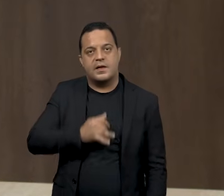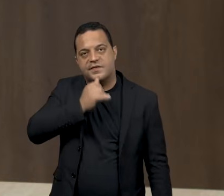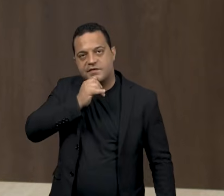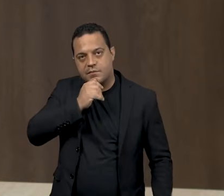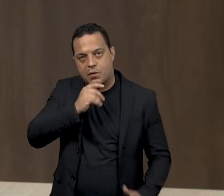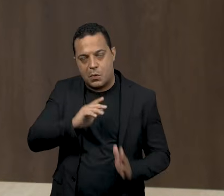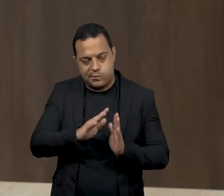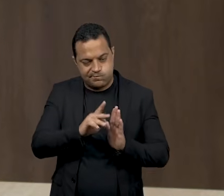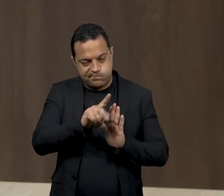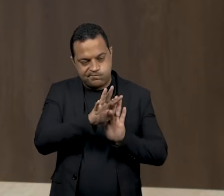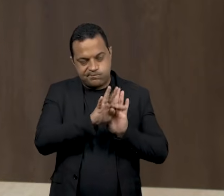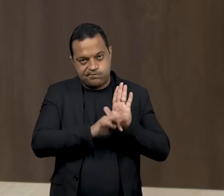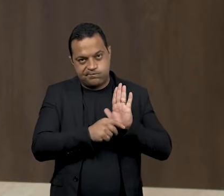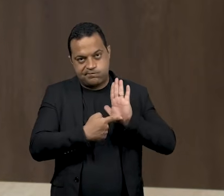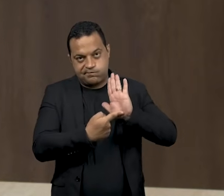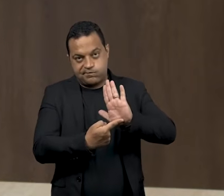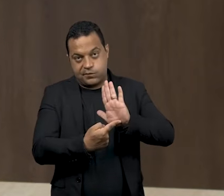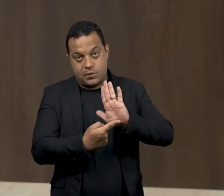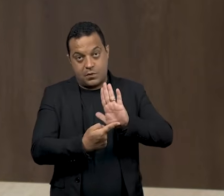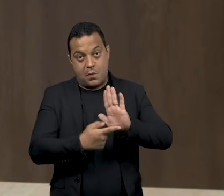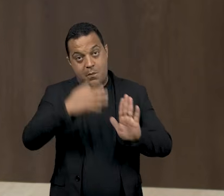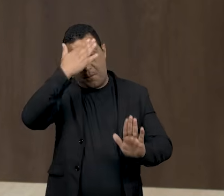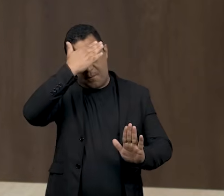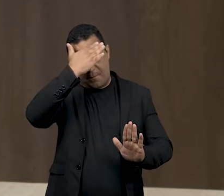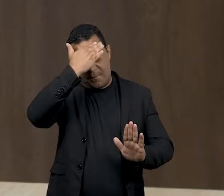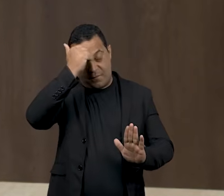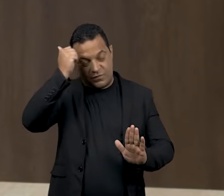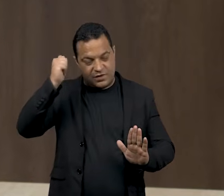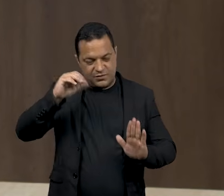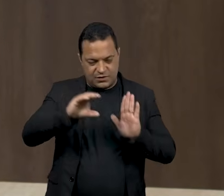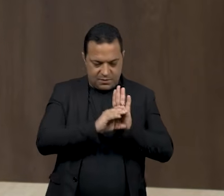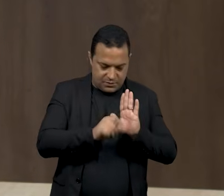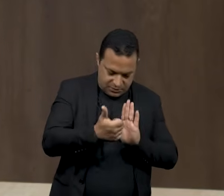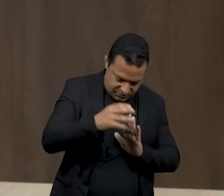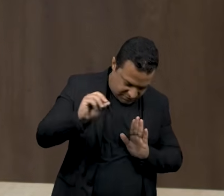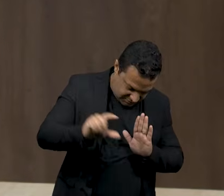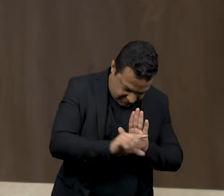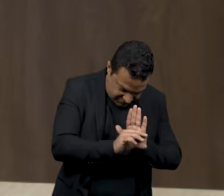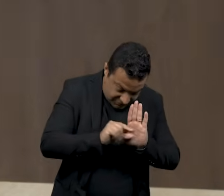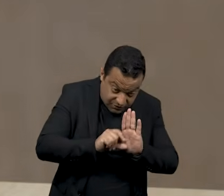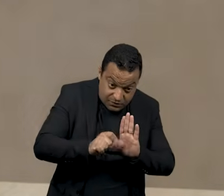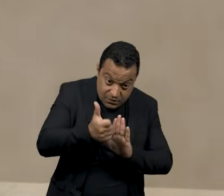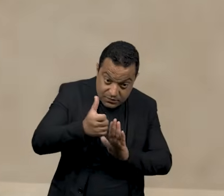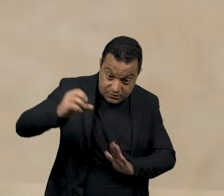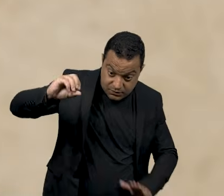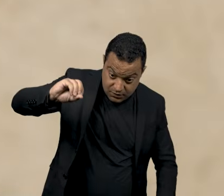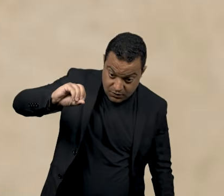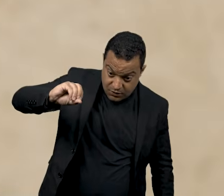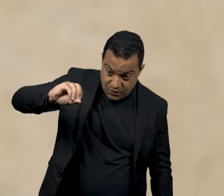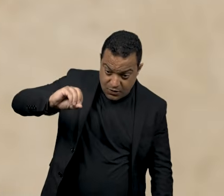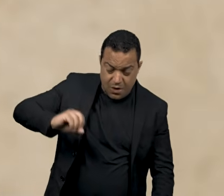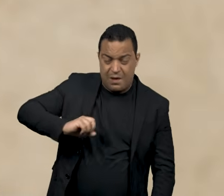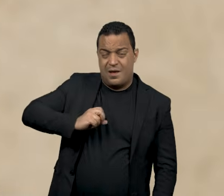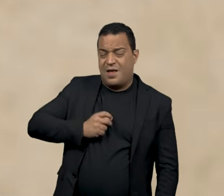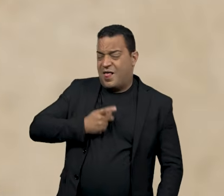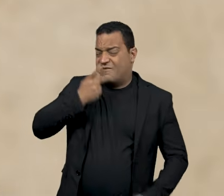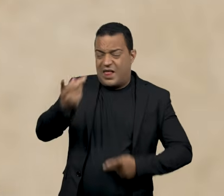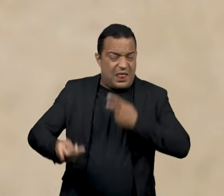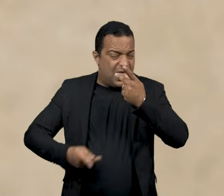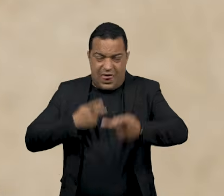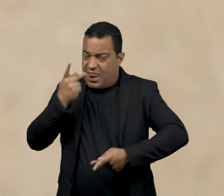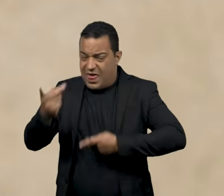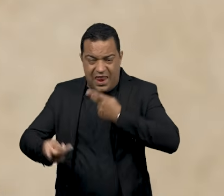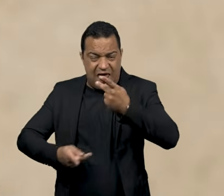foi citado Provérbios capítulo 10, verso 19, e diz assim: